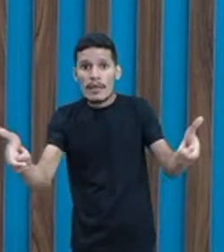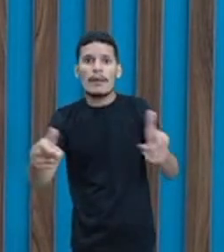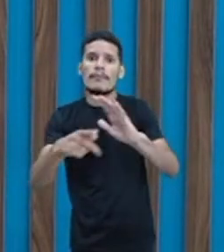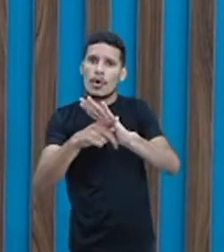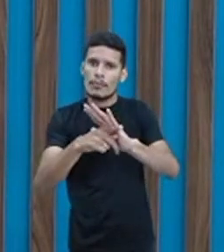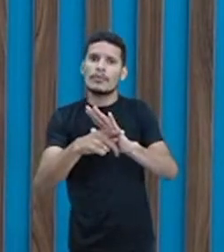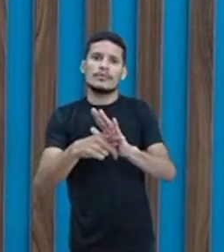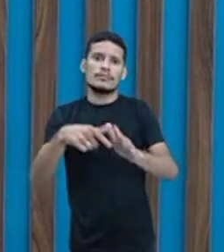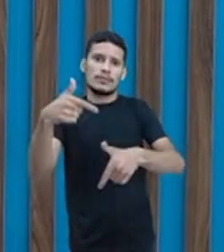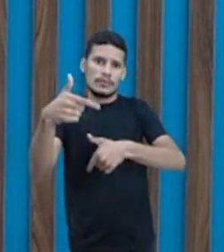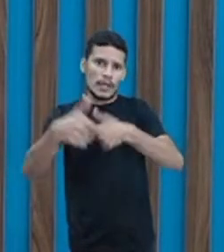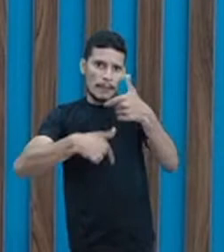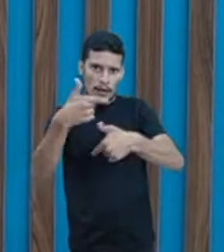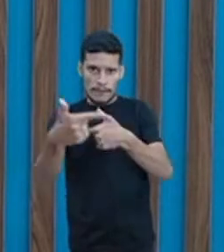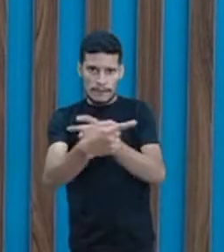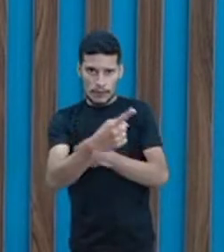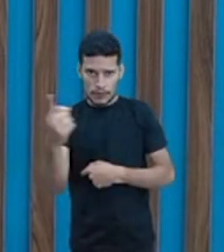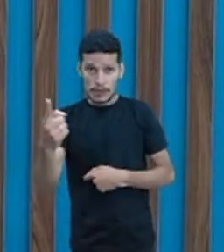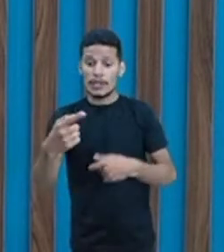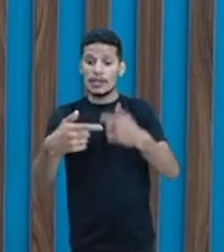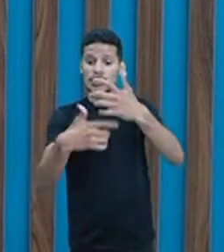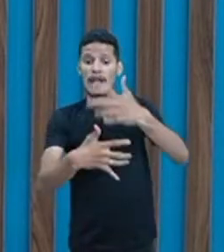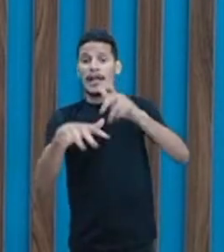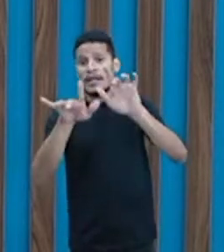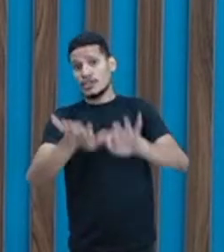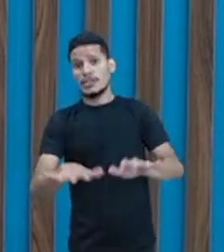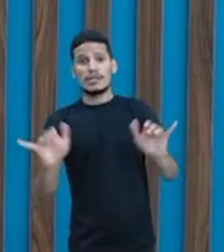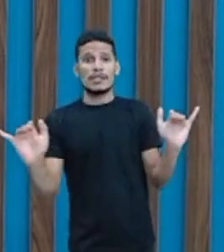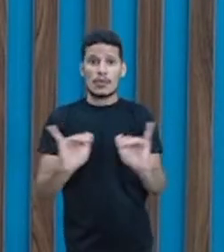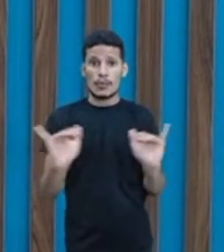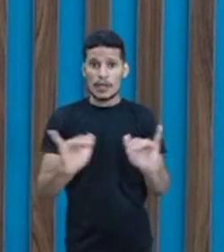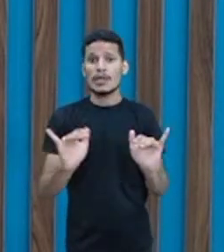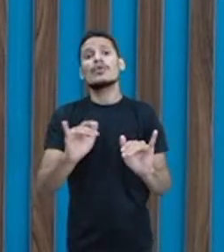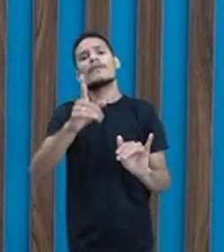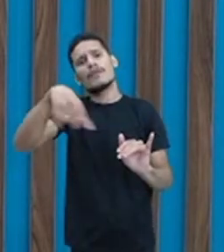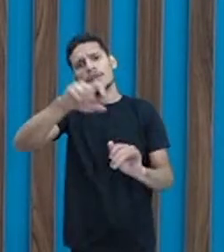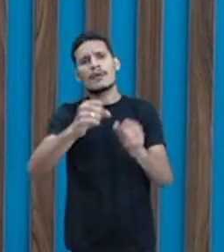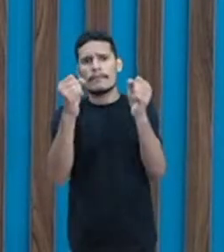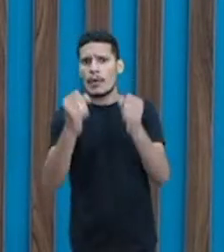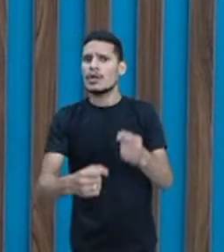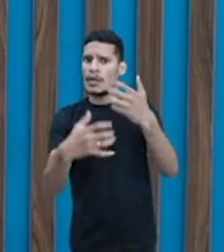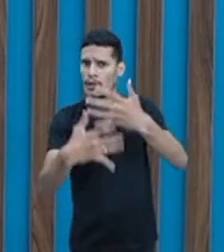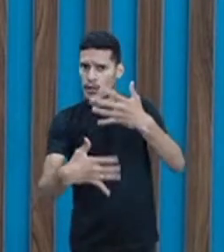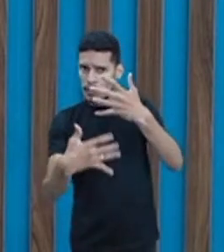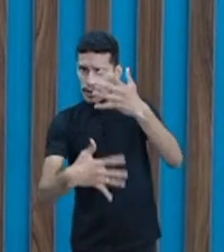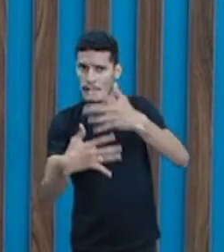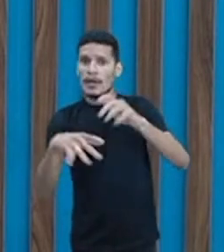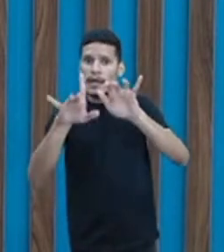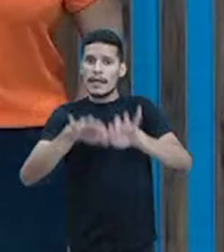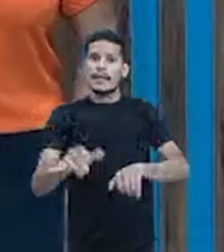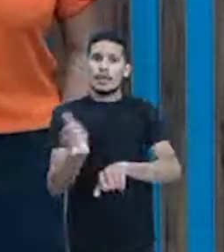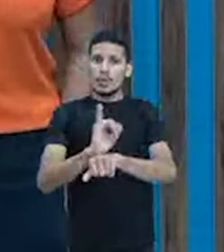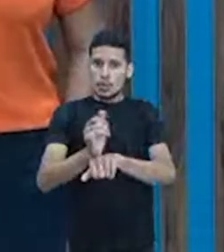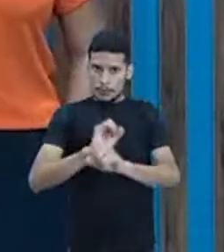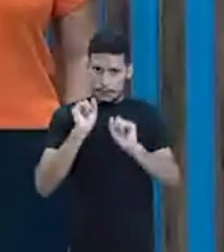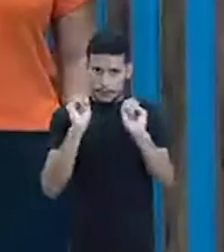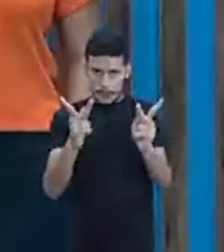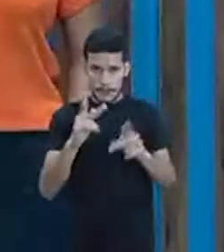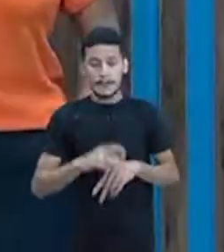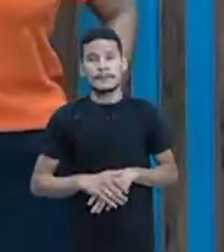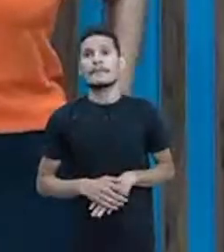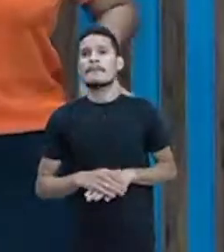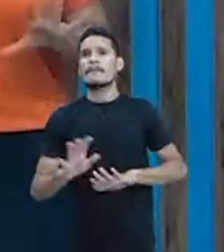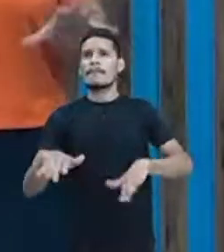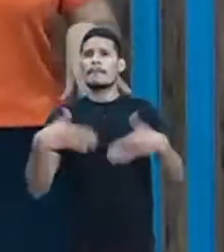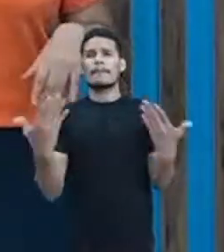certo? No chat, tá tudo tranquilinho. Ah, que ótimo. Qualquer coisa, comentem lá no YouTube, que a gente vai ver. Tá certo. Gente, então, para,